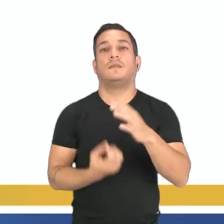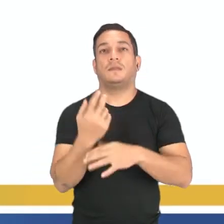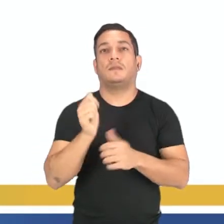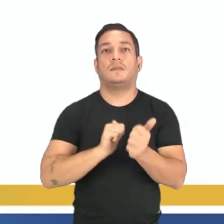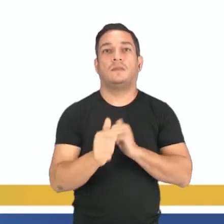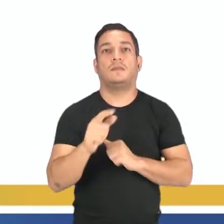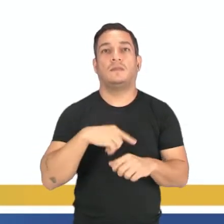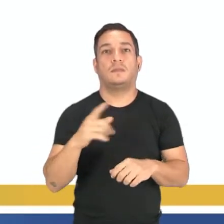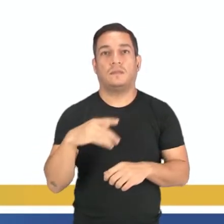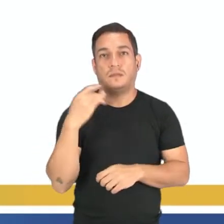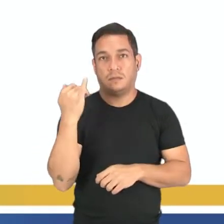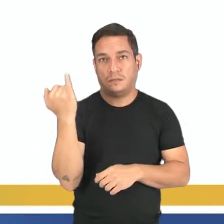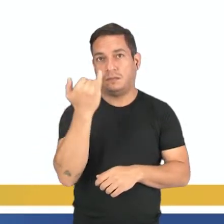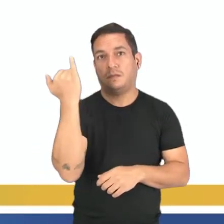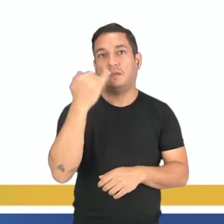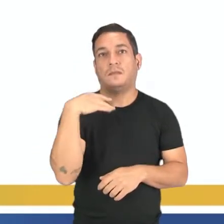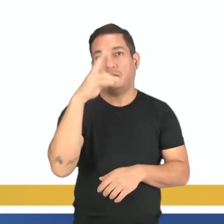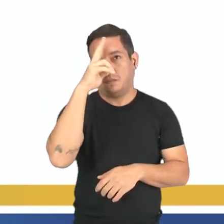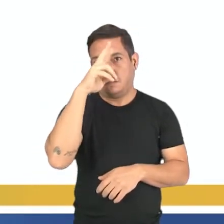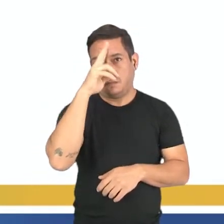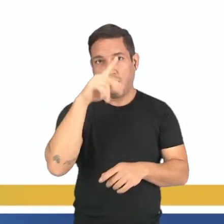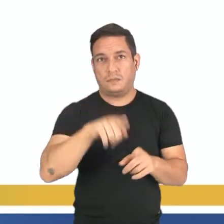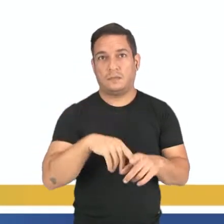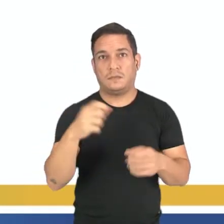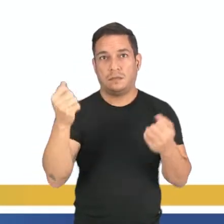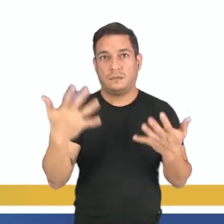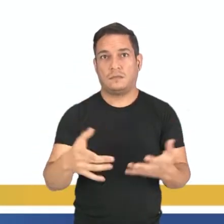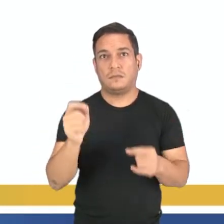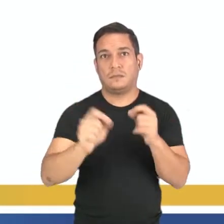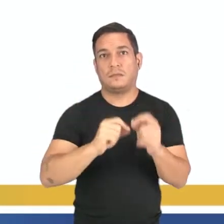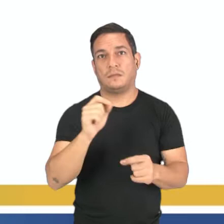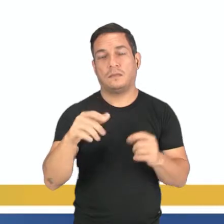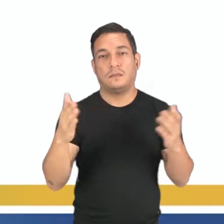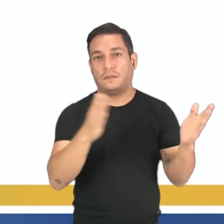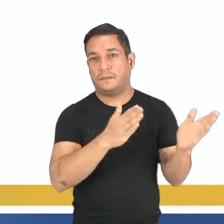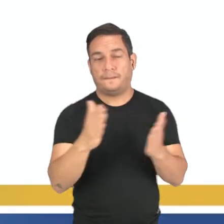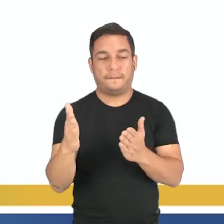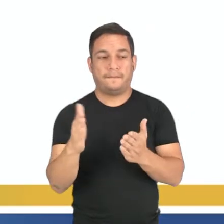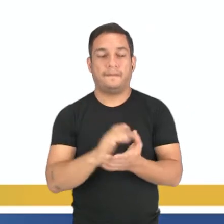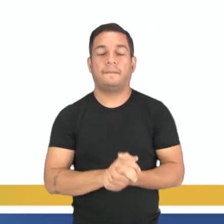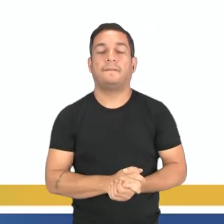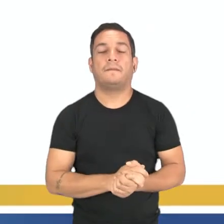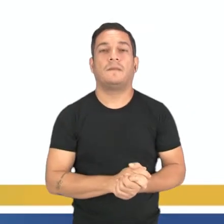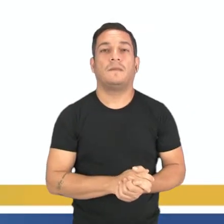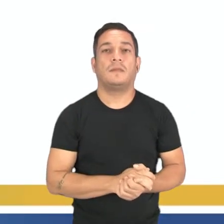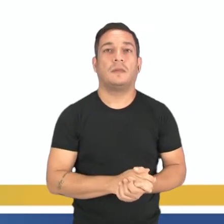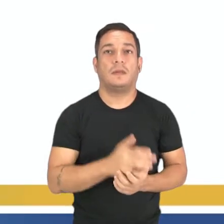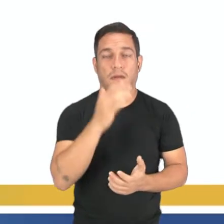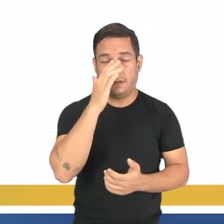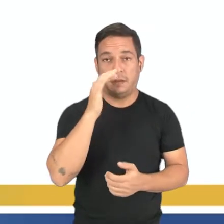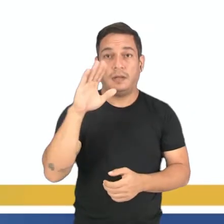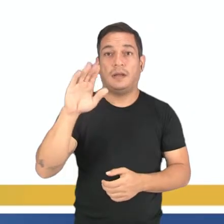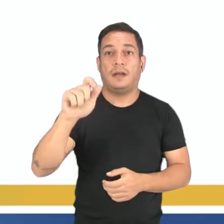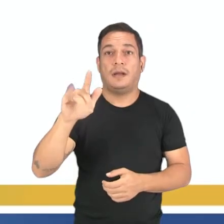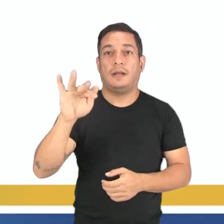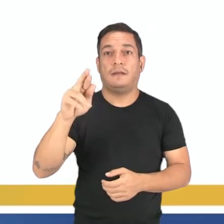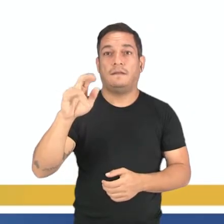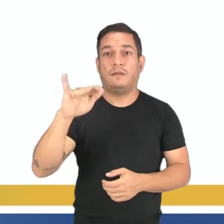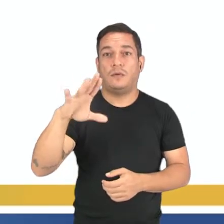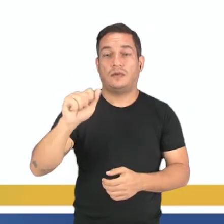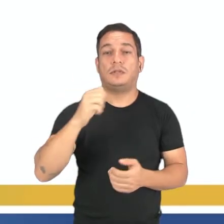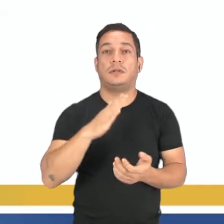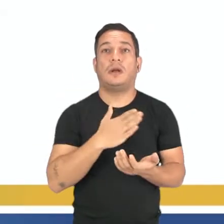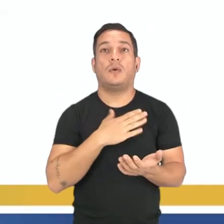esporte é um marco importante na história que estamos contando aqui. Na Califórnia, alguns